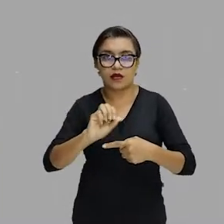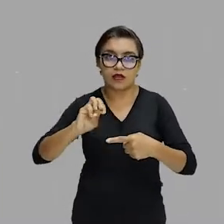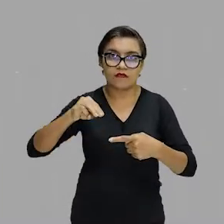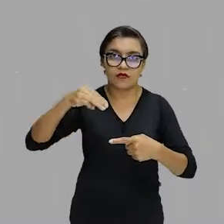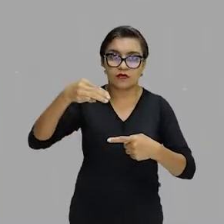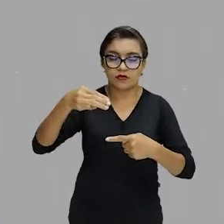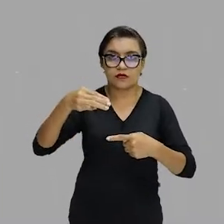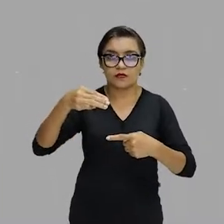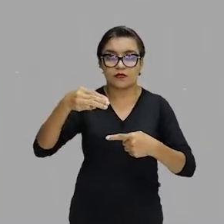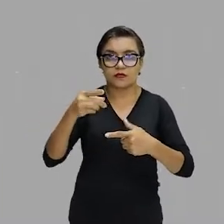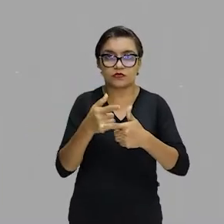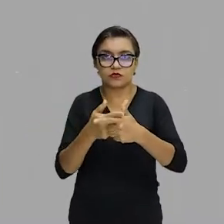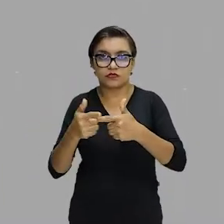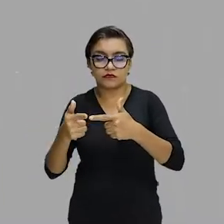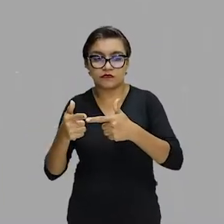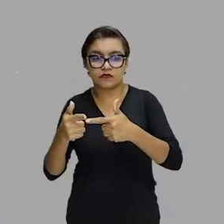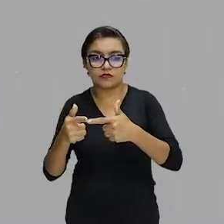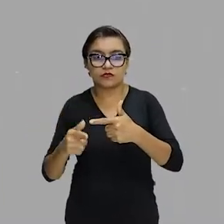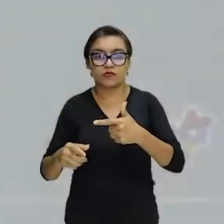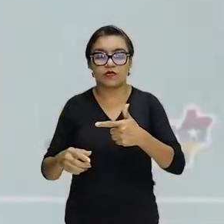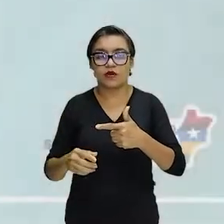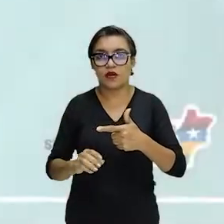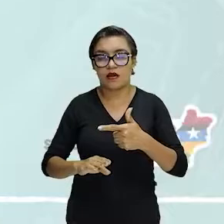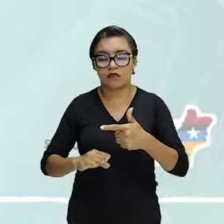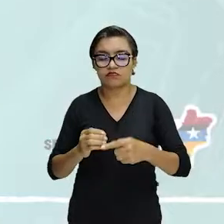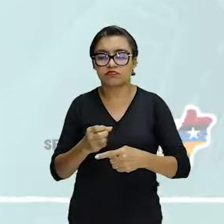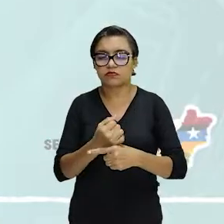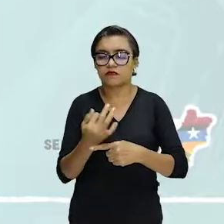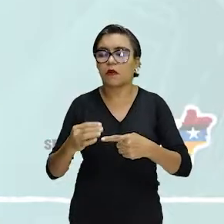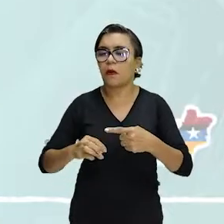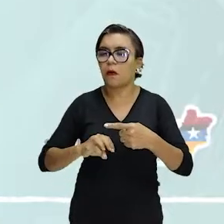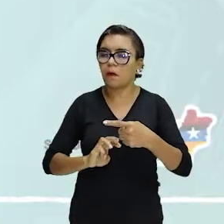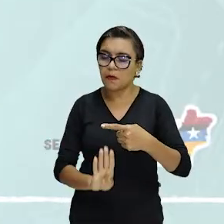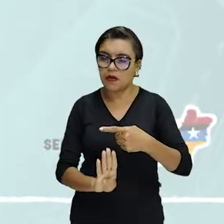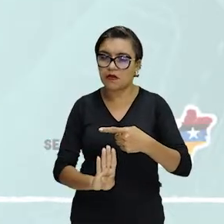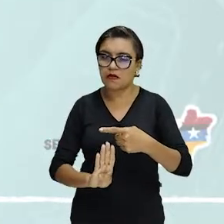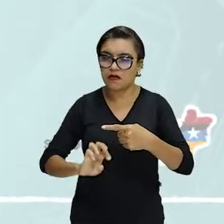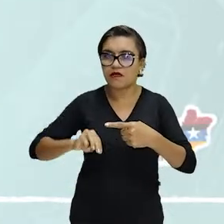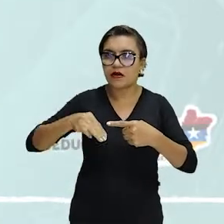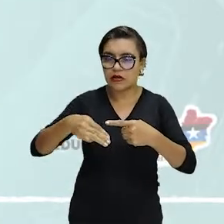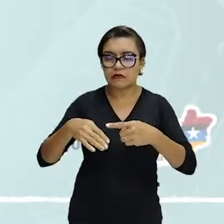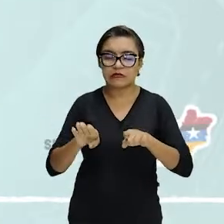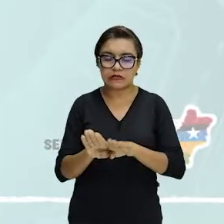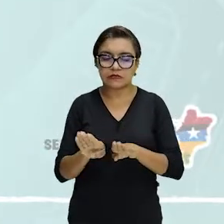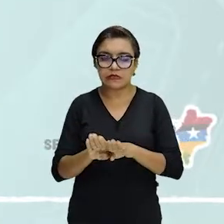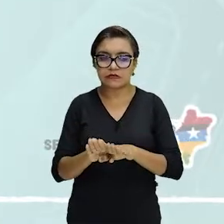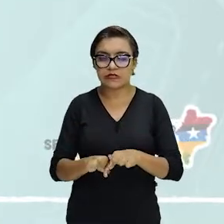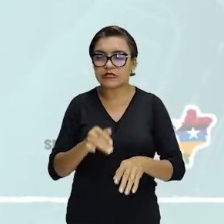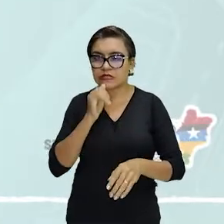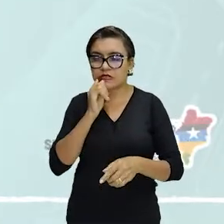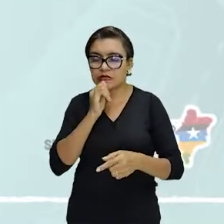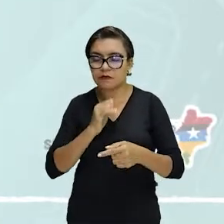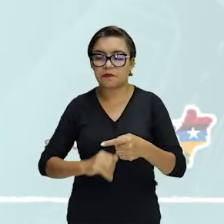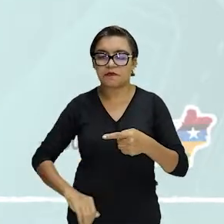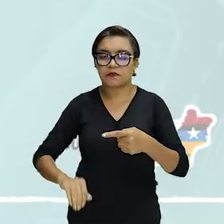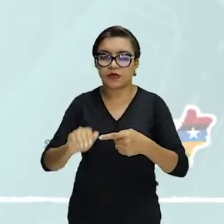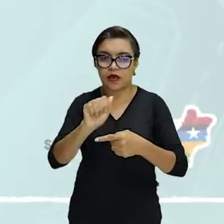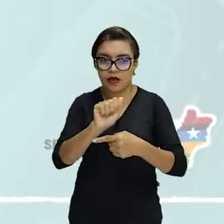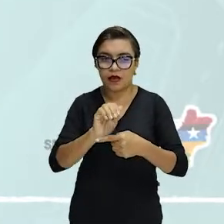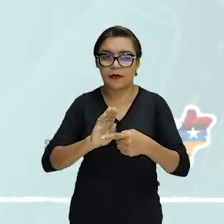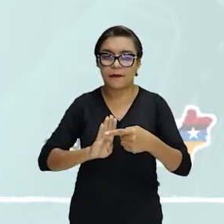dividido pelo B elevado a m também. Tá? Vamos para o exemplo. Aqui nós temos 9 quintos ao